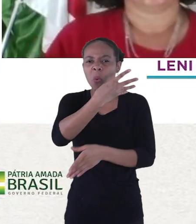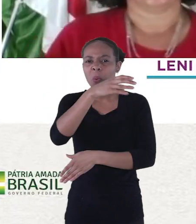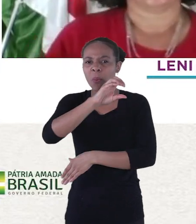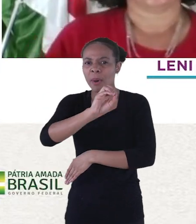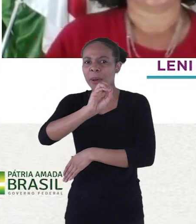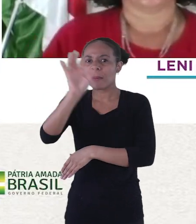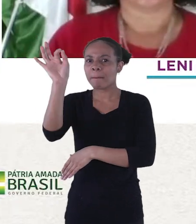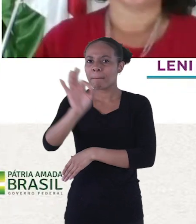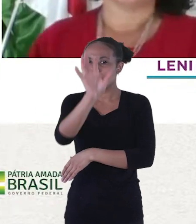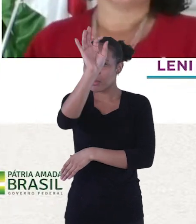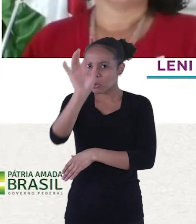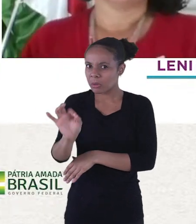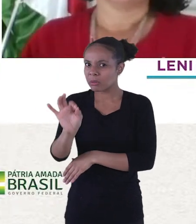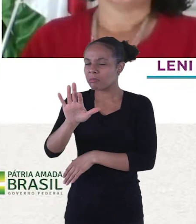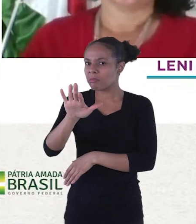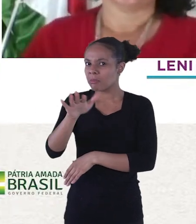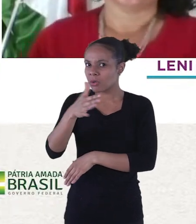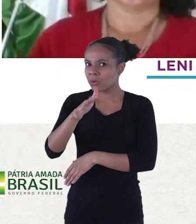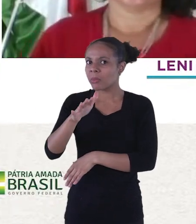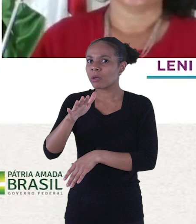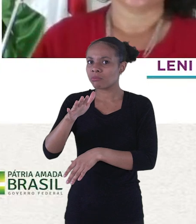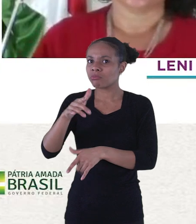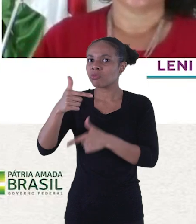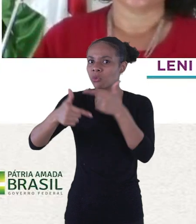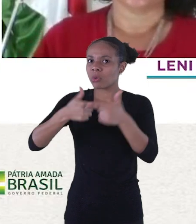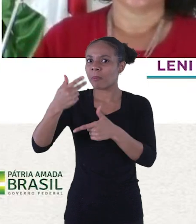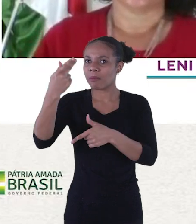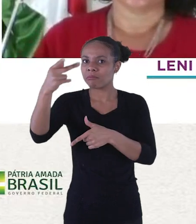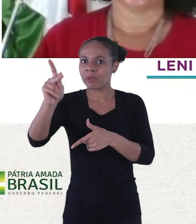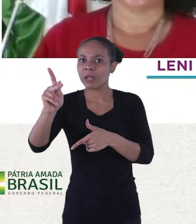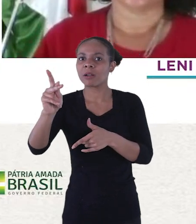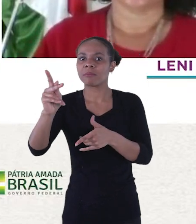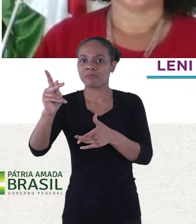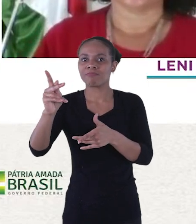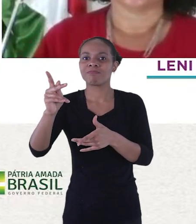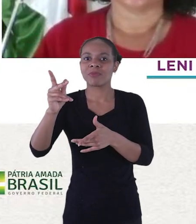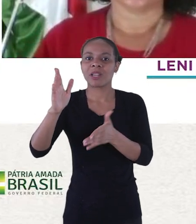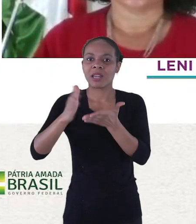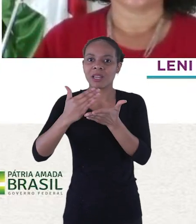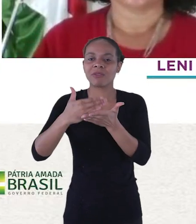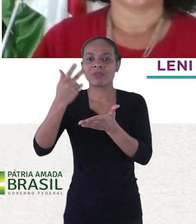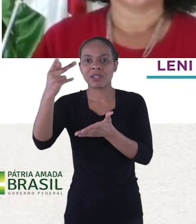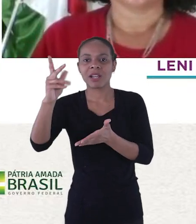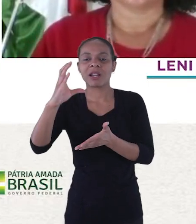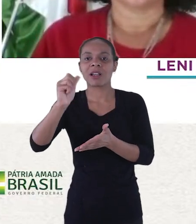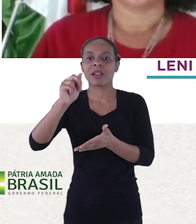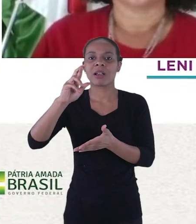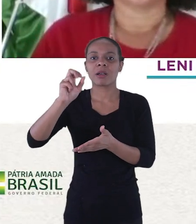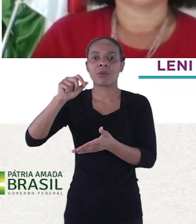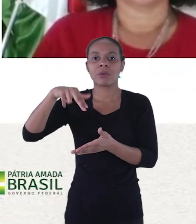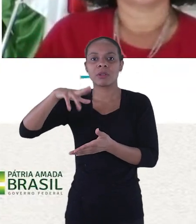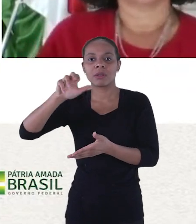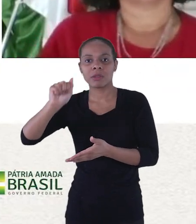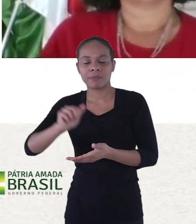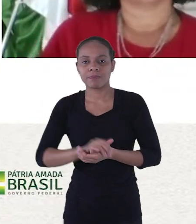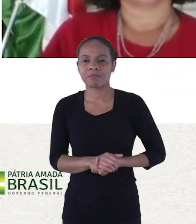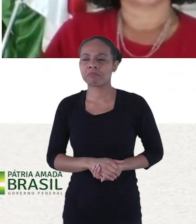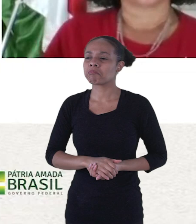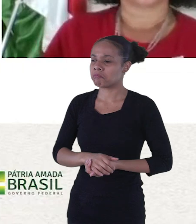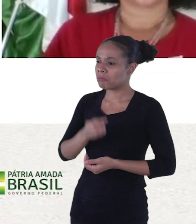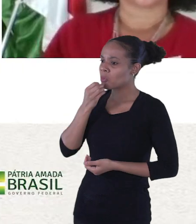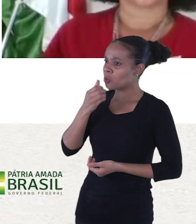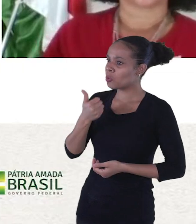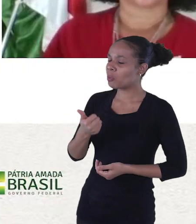coisa boa, então participe aí. Muito bom. Agora, Tom, a gente está falando muito para o público de Araxá e região.